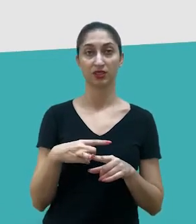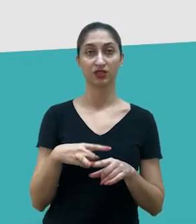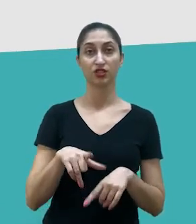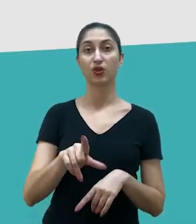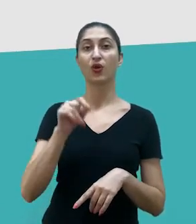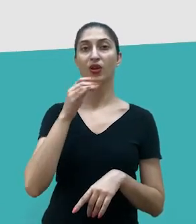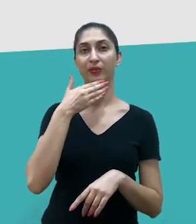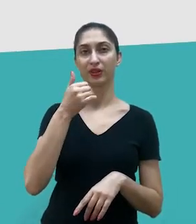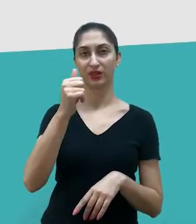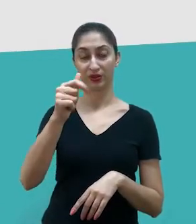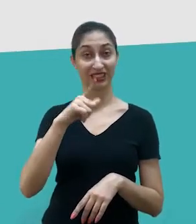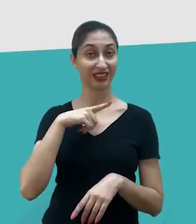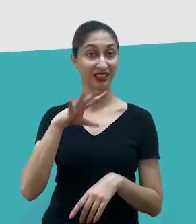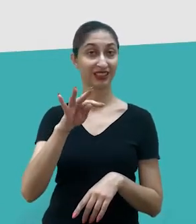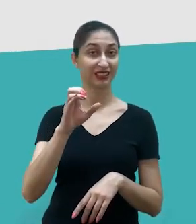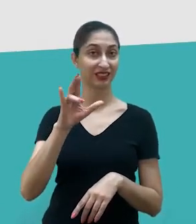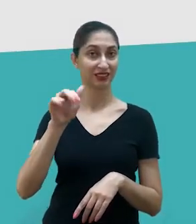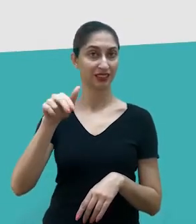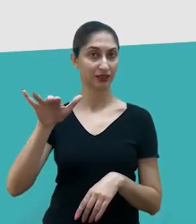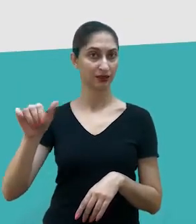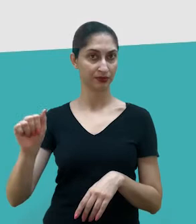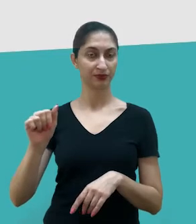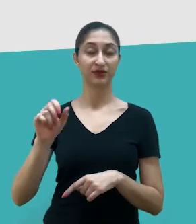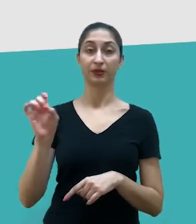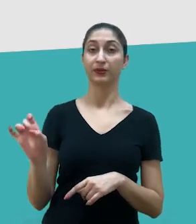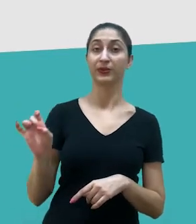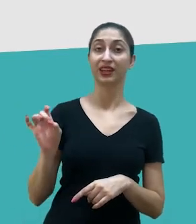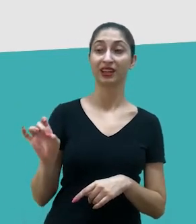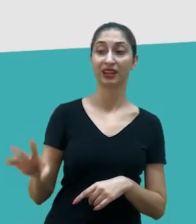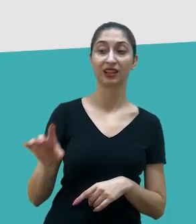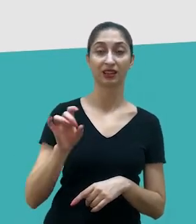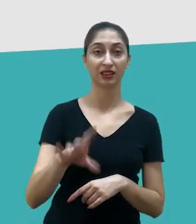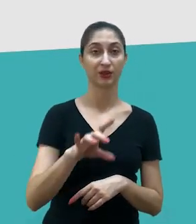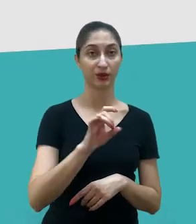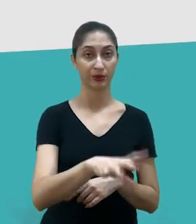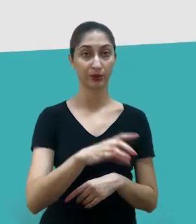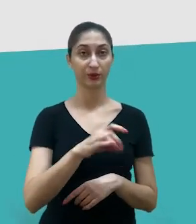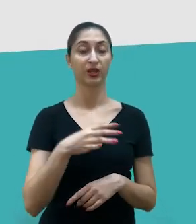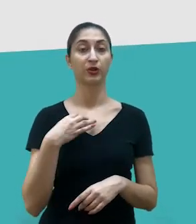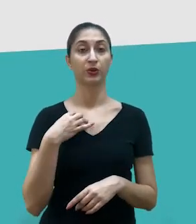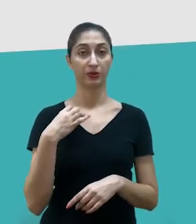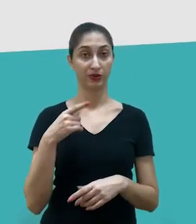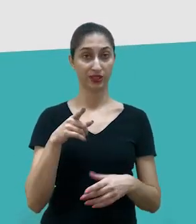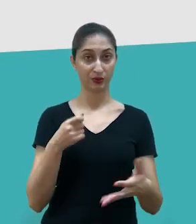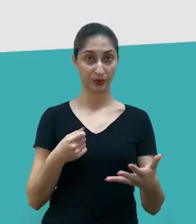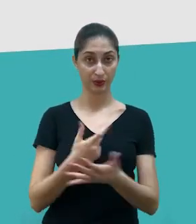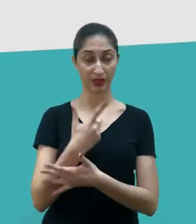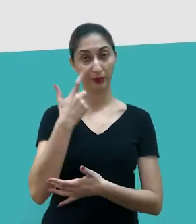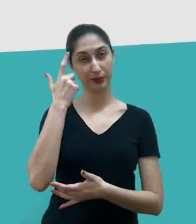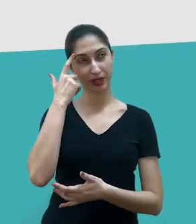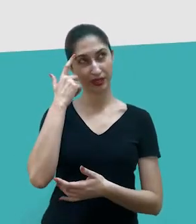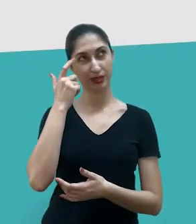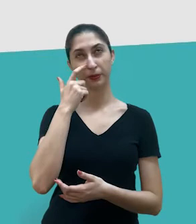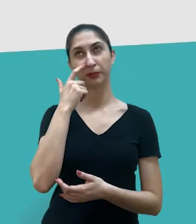E aí tem uma técnica infalível. Para cada peça de roupa que você comprar, pense, ela